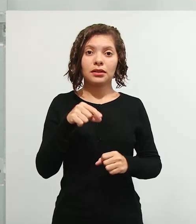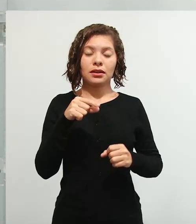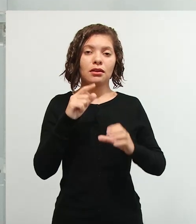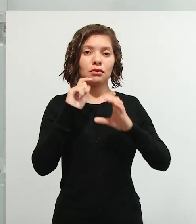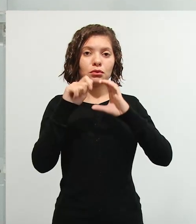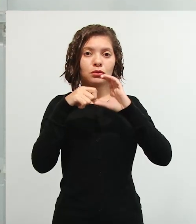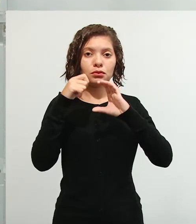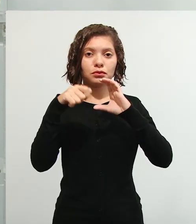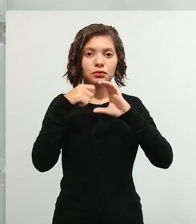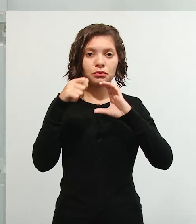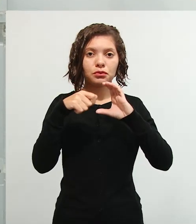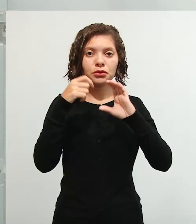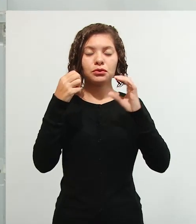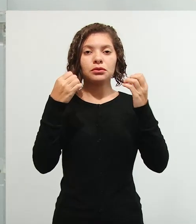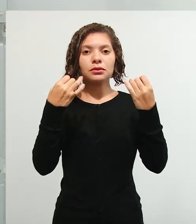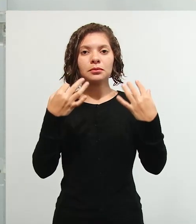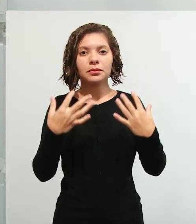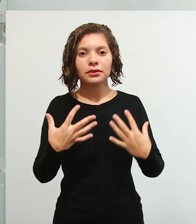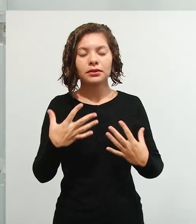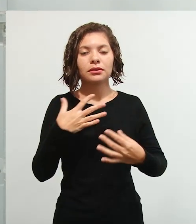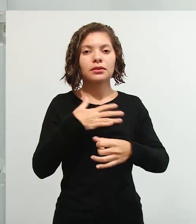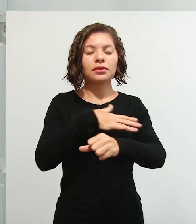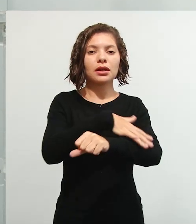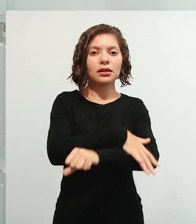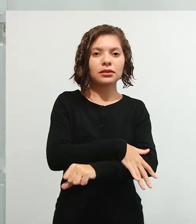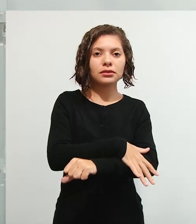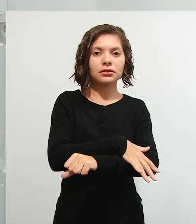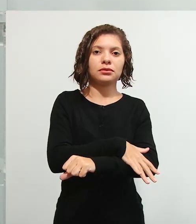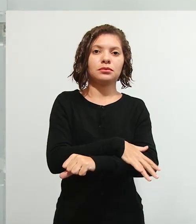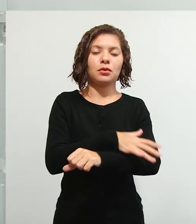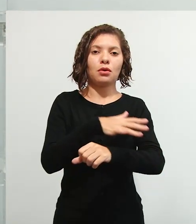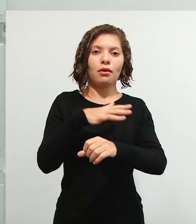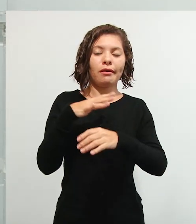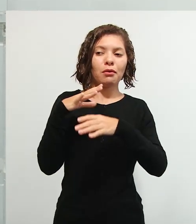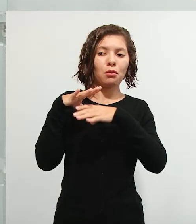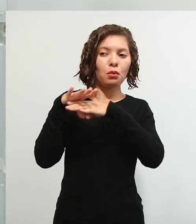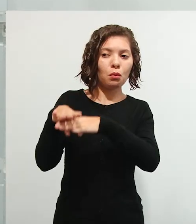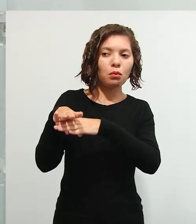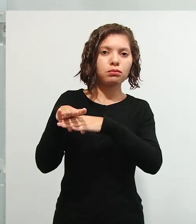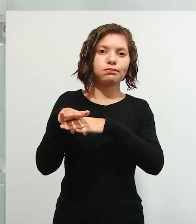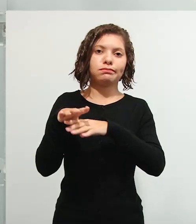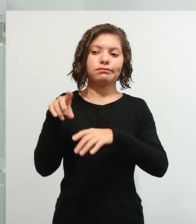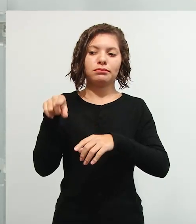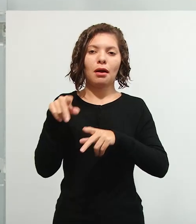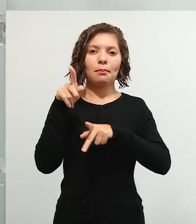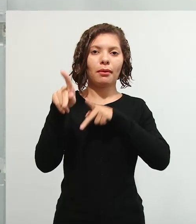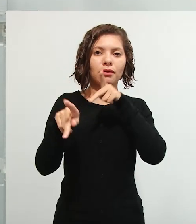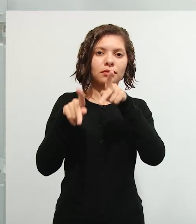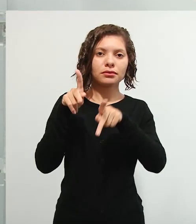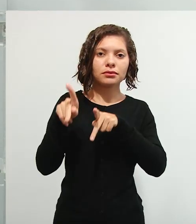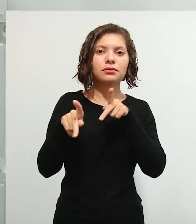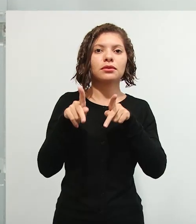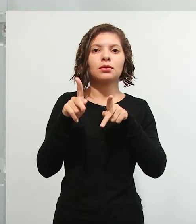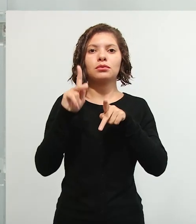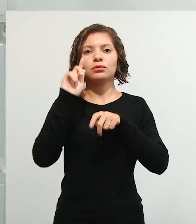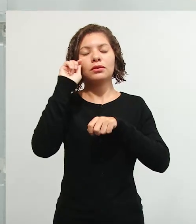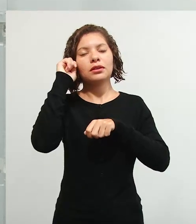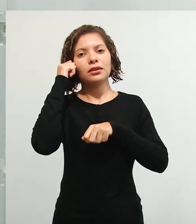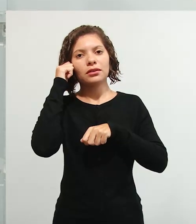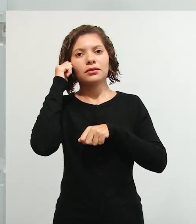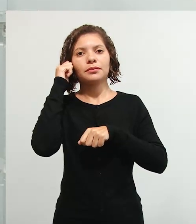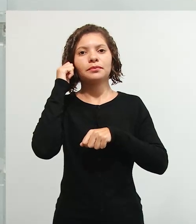nós iremos abordar racismo contra a população negra, ou melhor, de como as